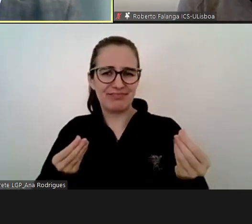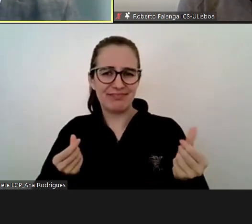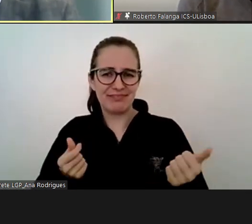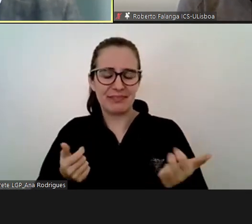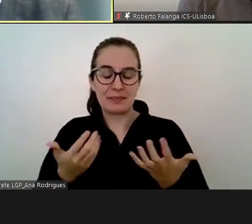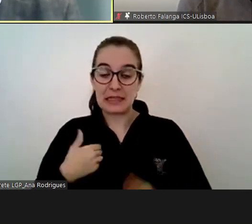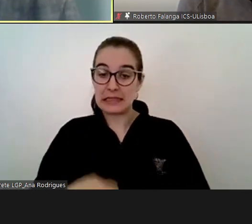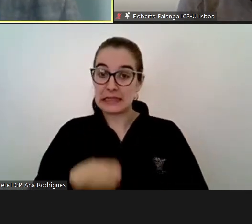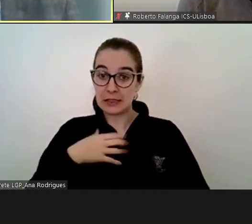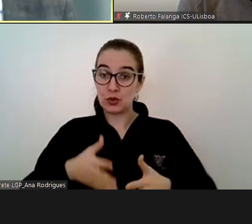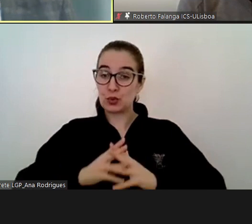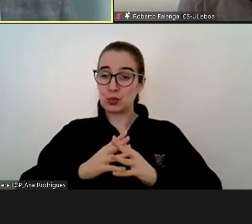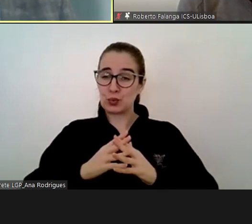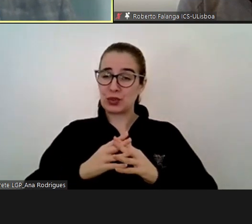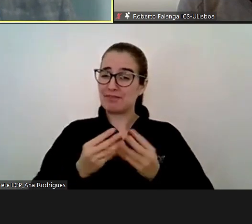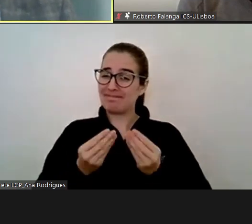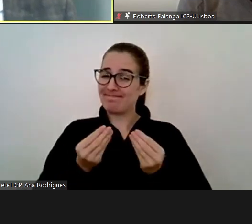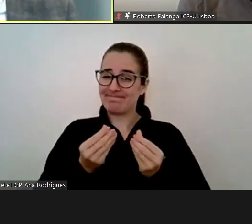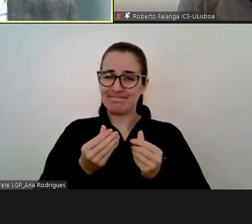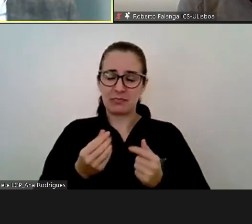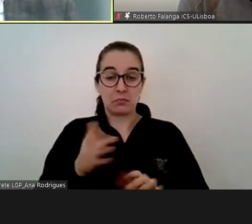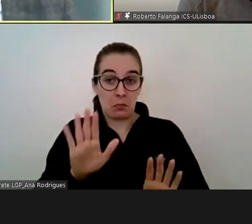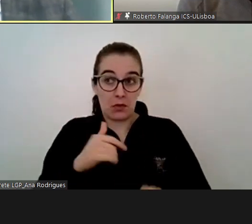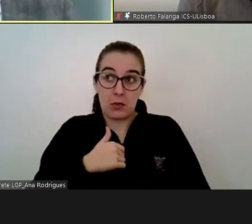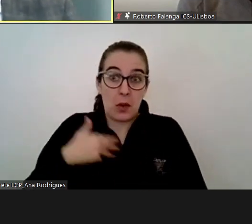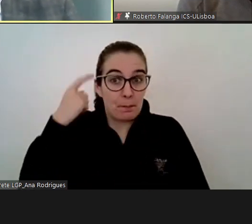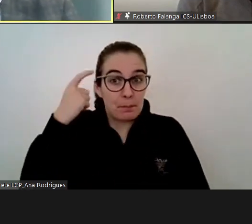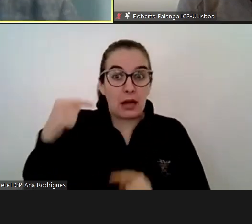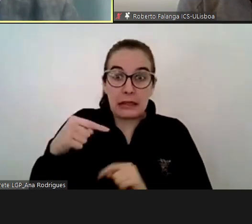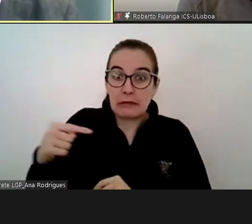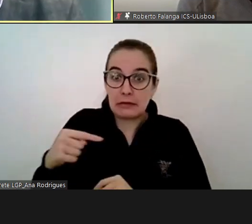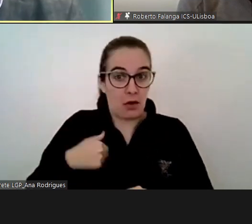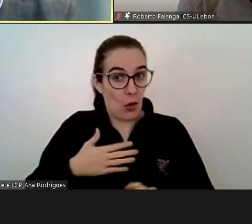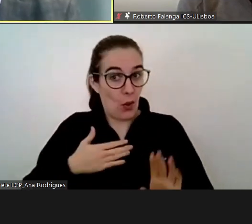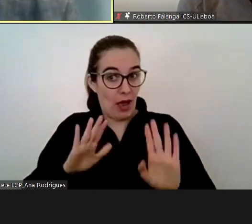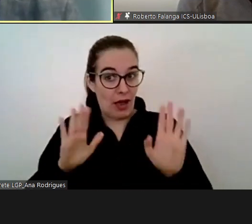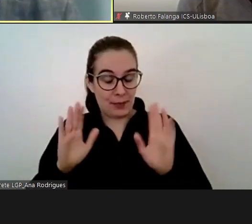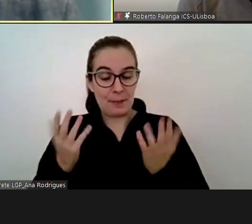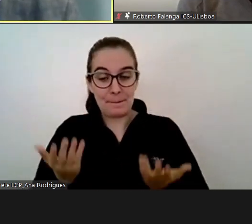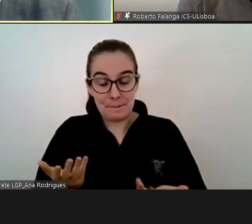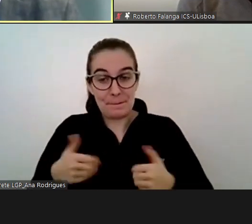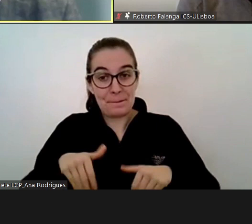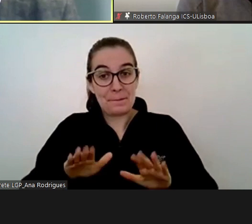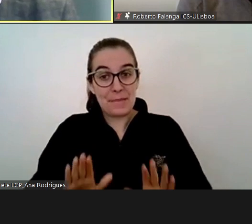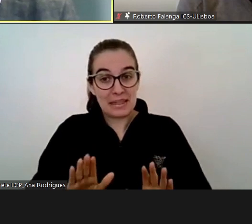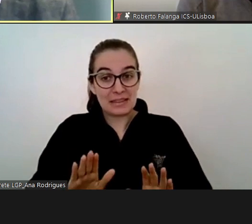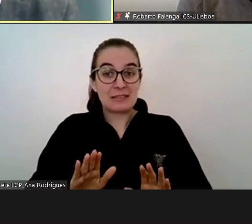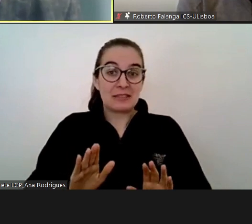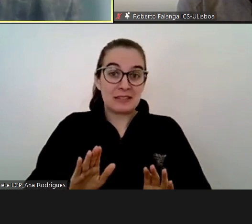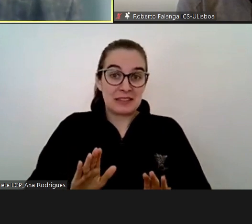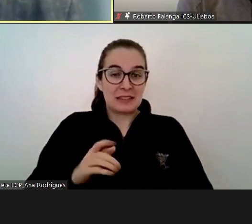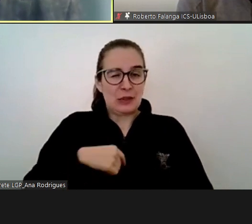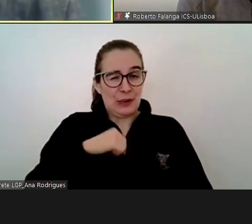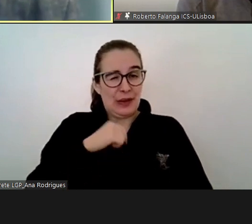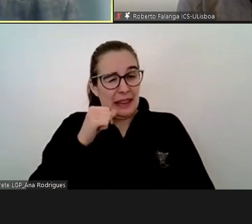acontecer que eu, não querendo ser pessimista, que, como costumo dizer, sou antropologicamente